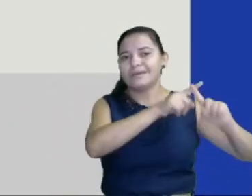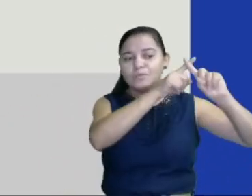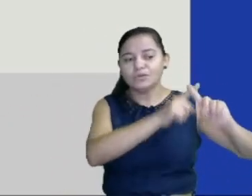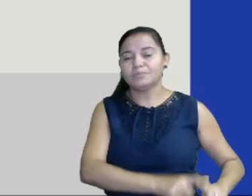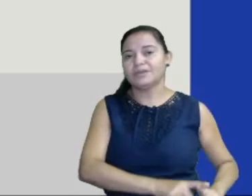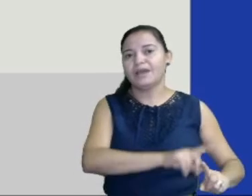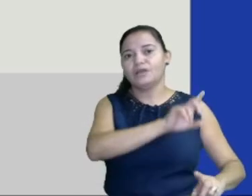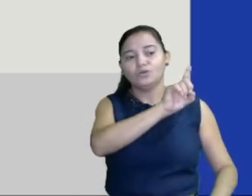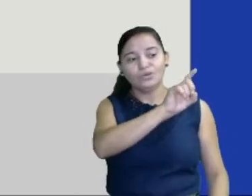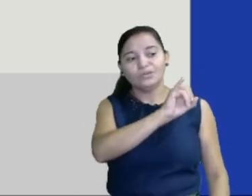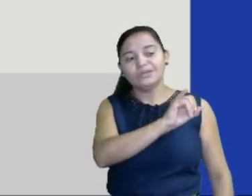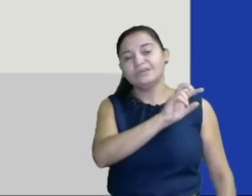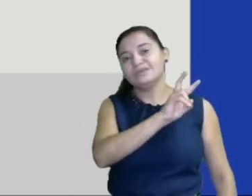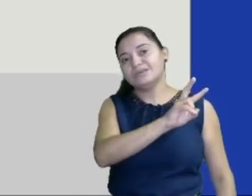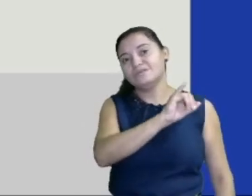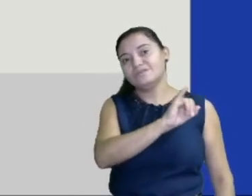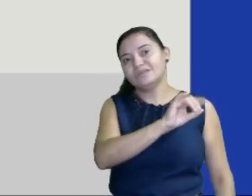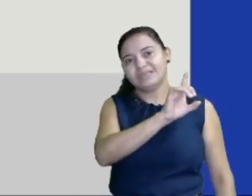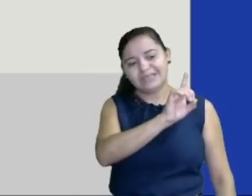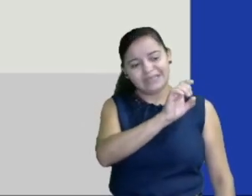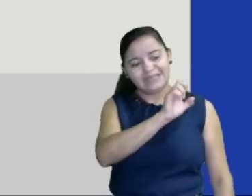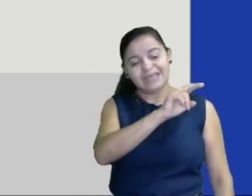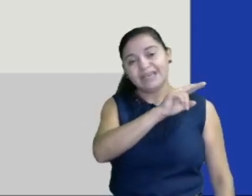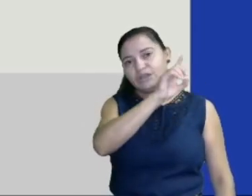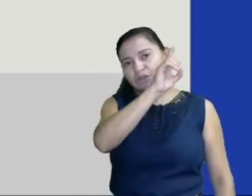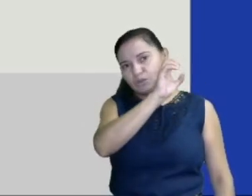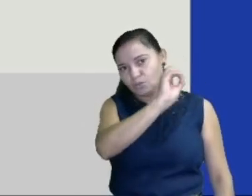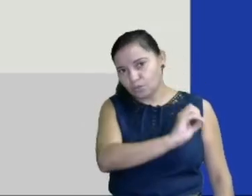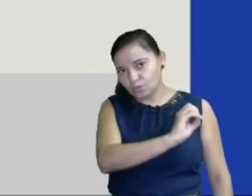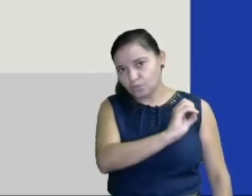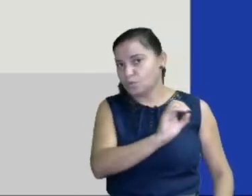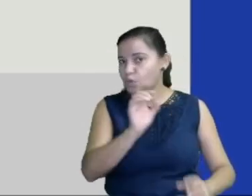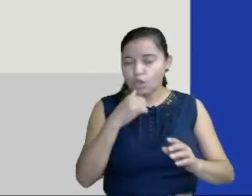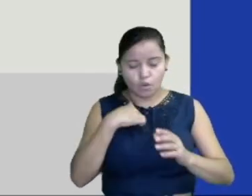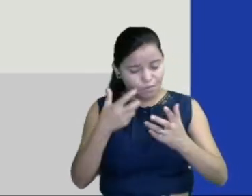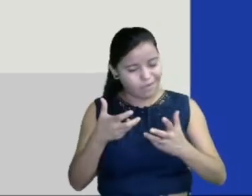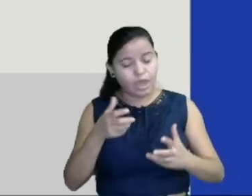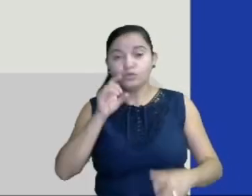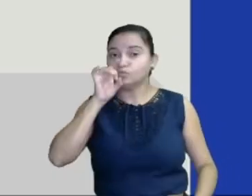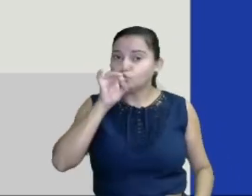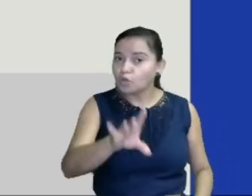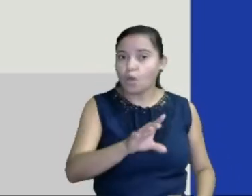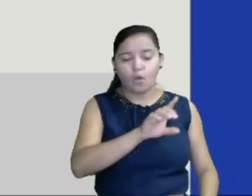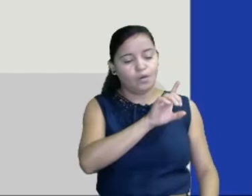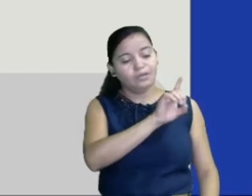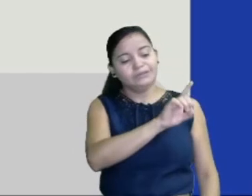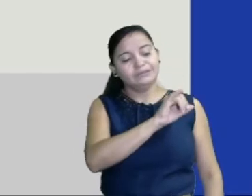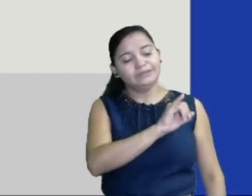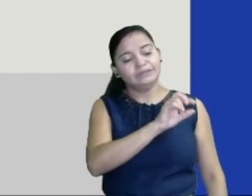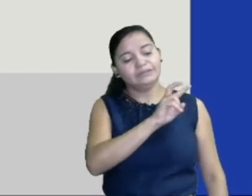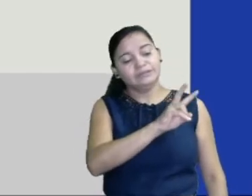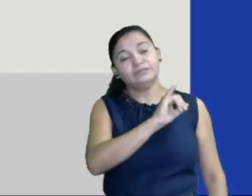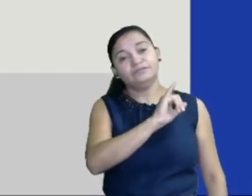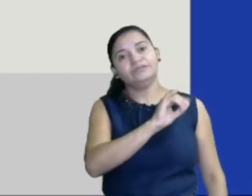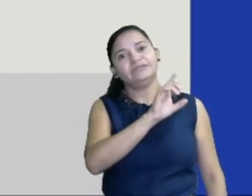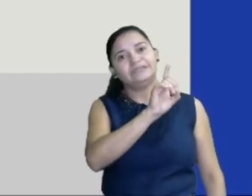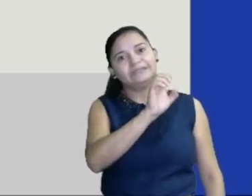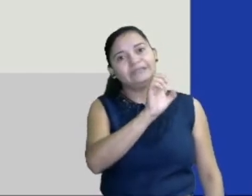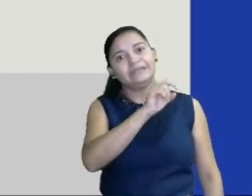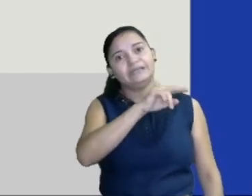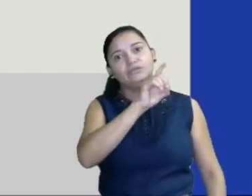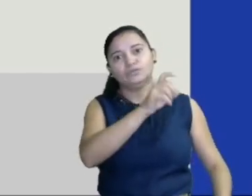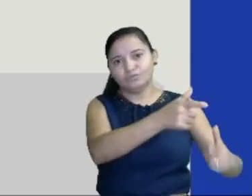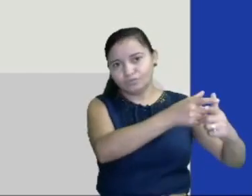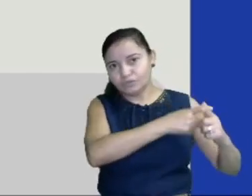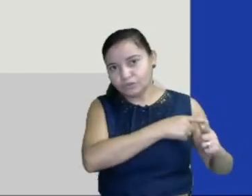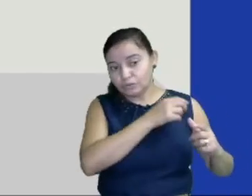dois vamos analisar então eu quero aqui só multiplicar o dividendo então trouxe o mesmo exemplo 10 que é o nosso